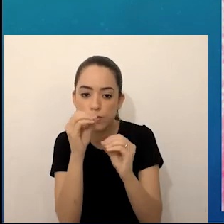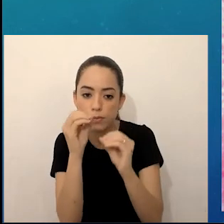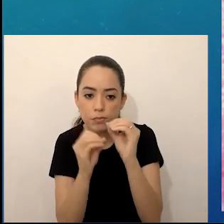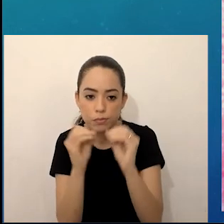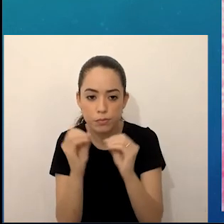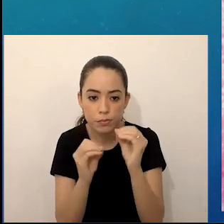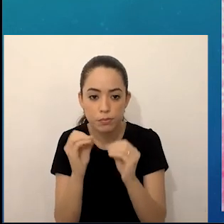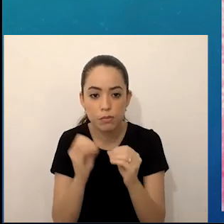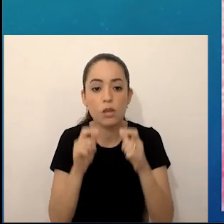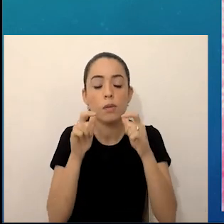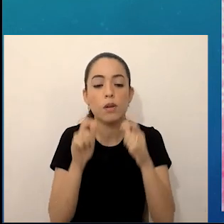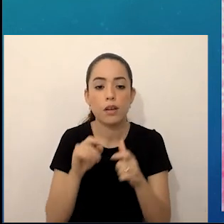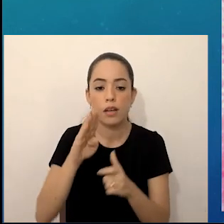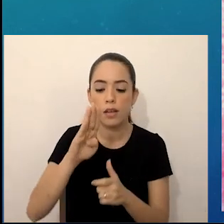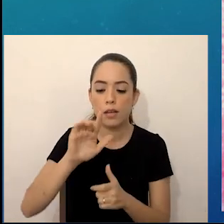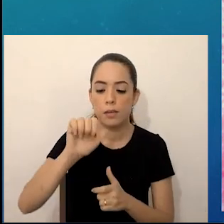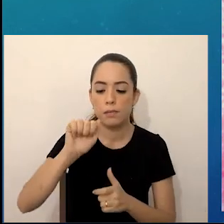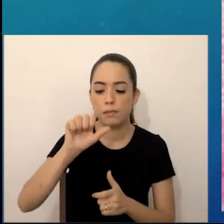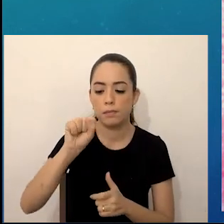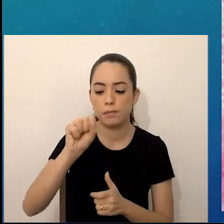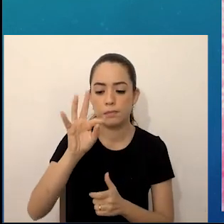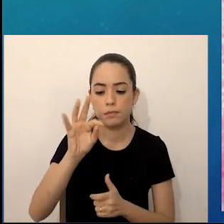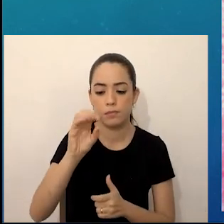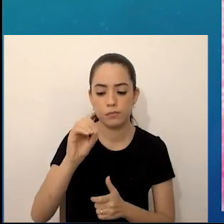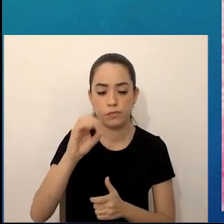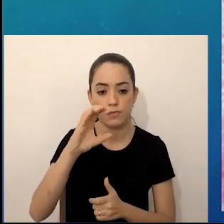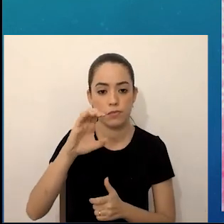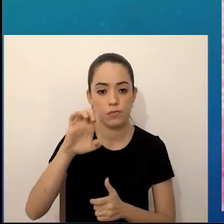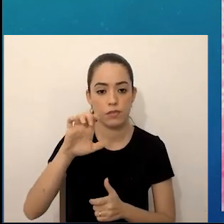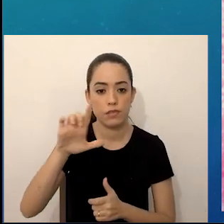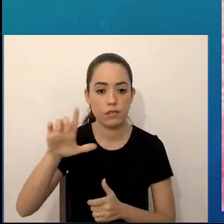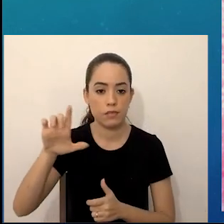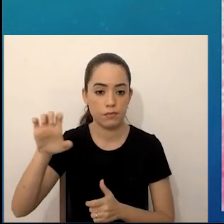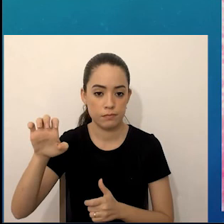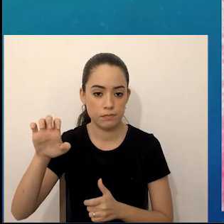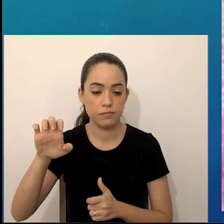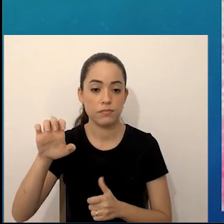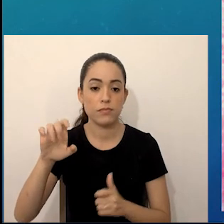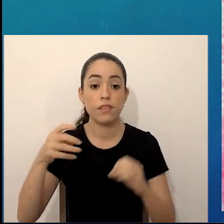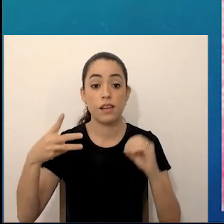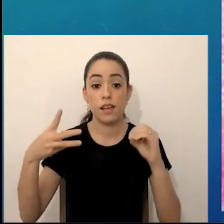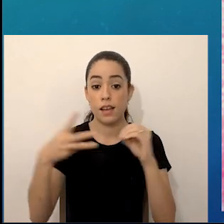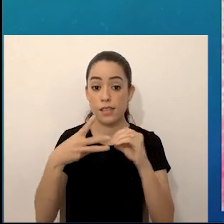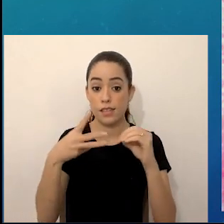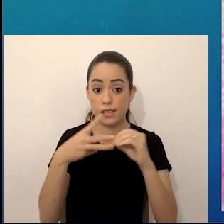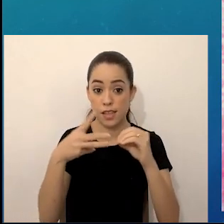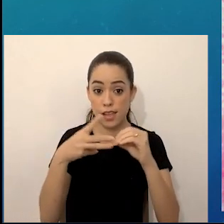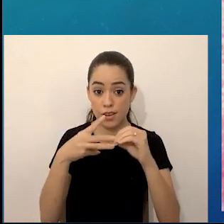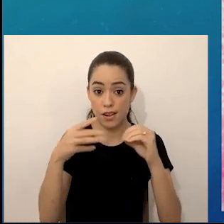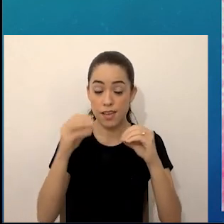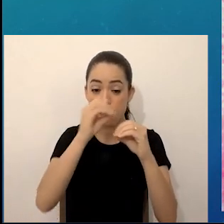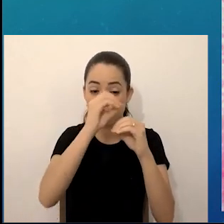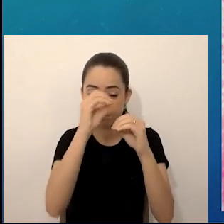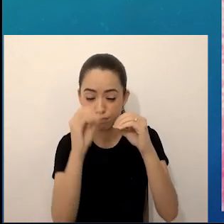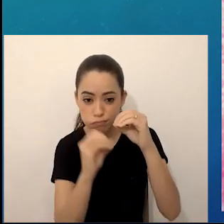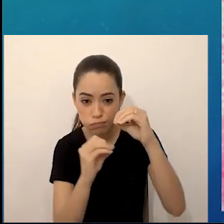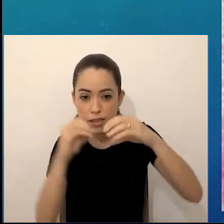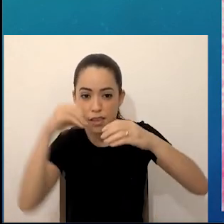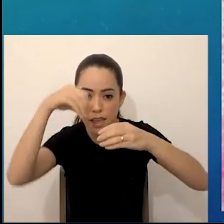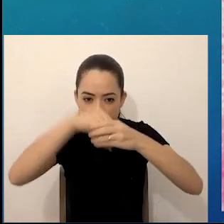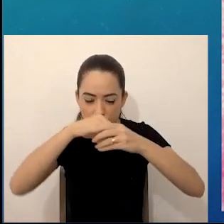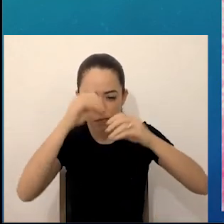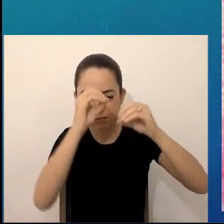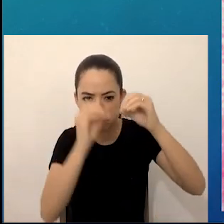superfície entram para a região da blastocele. As células